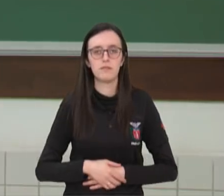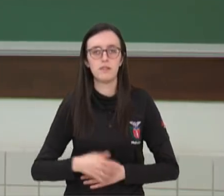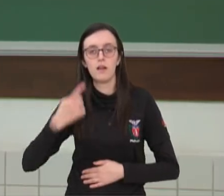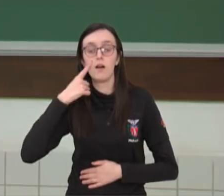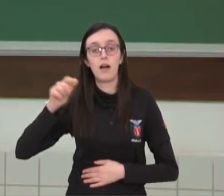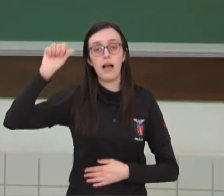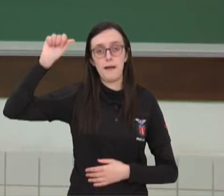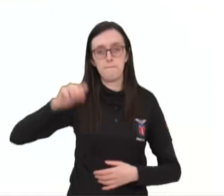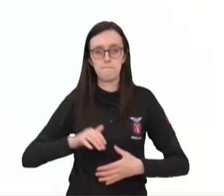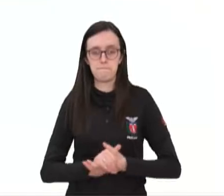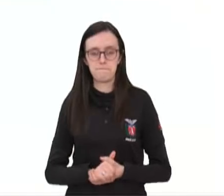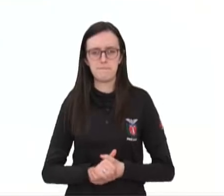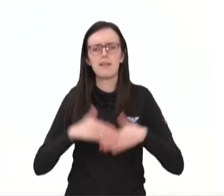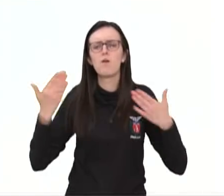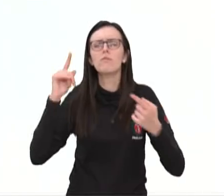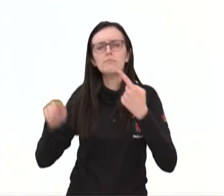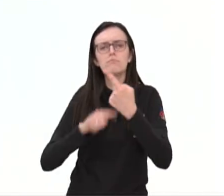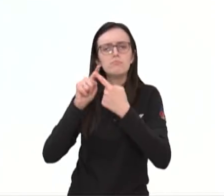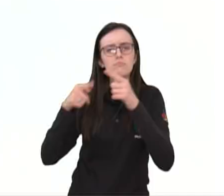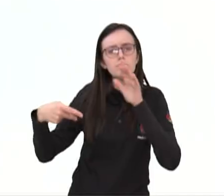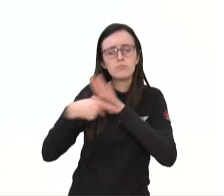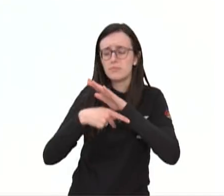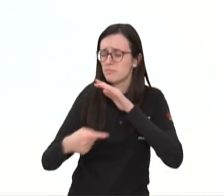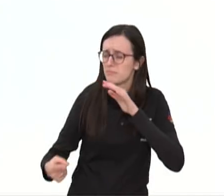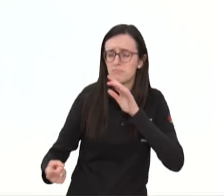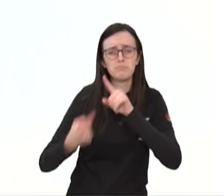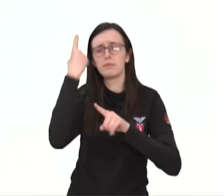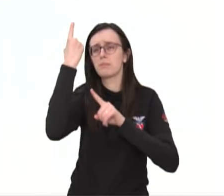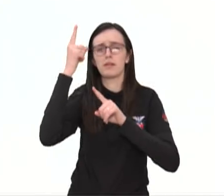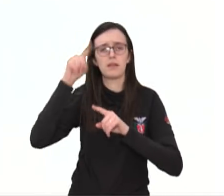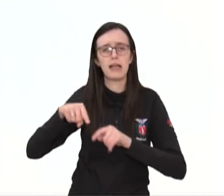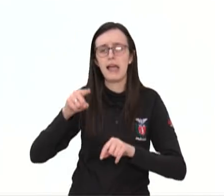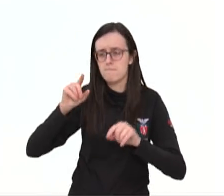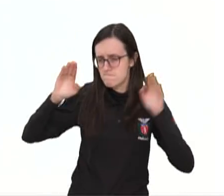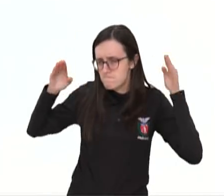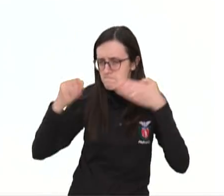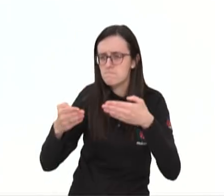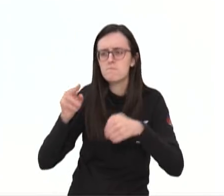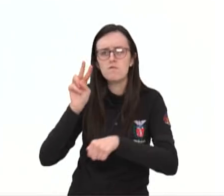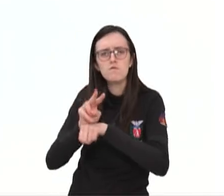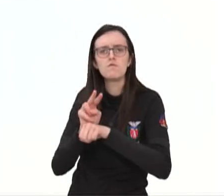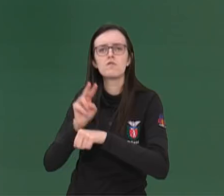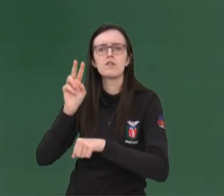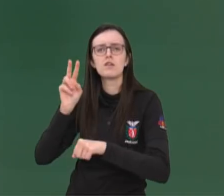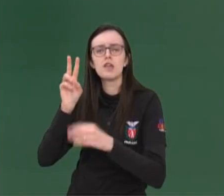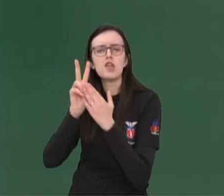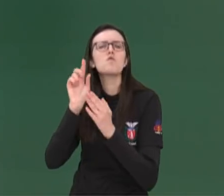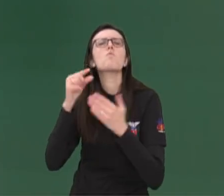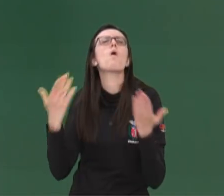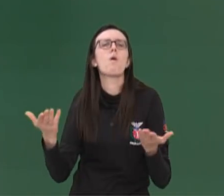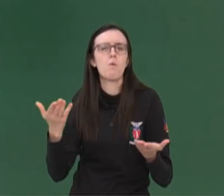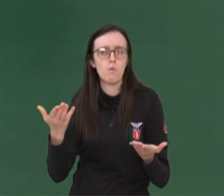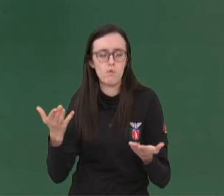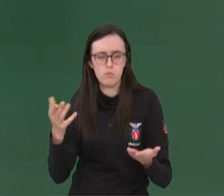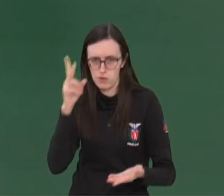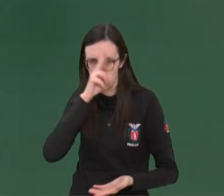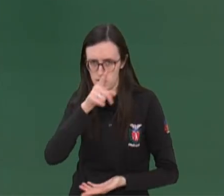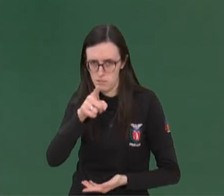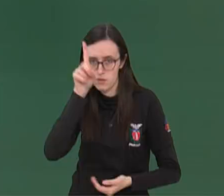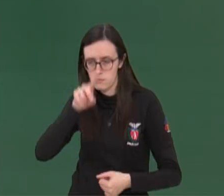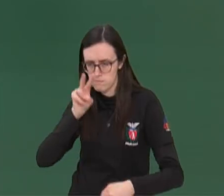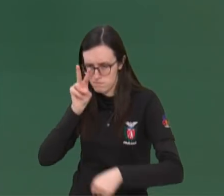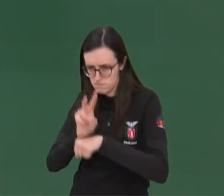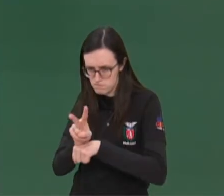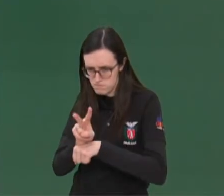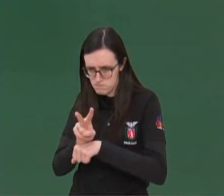letra A. Qual era o objetivo primário do Serviço de Proteção aos Índios? Tá lembrado?